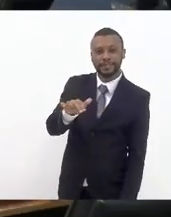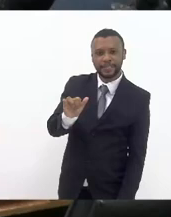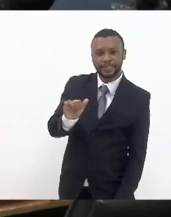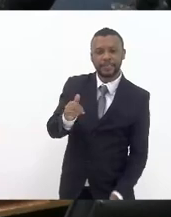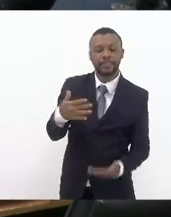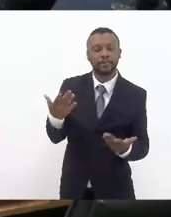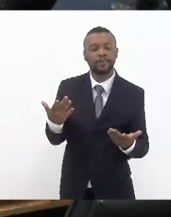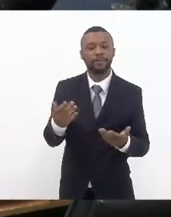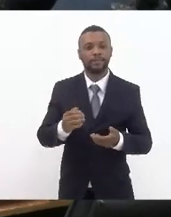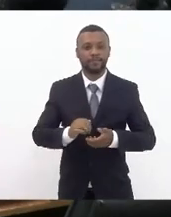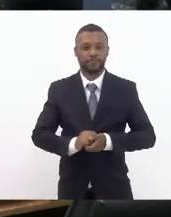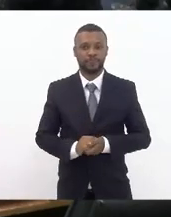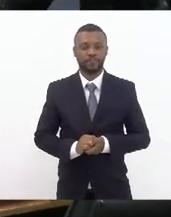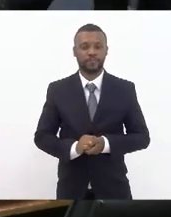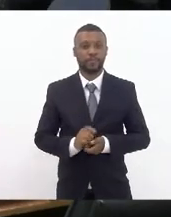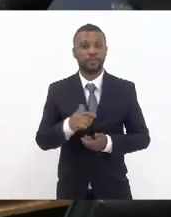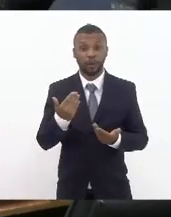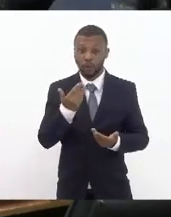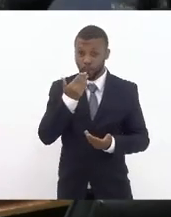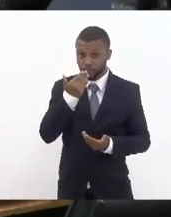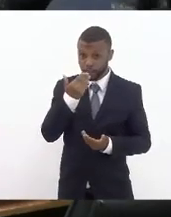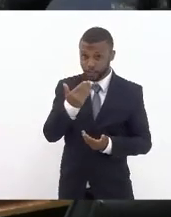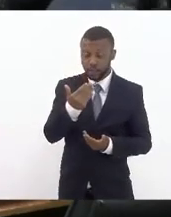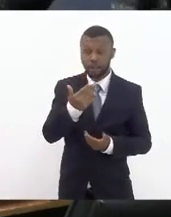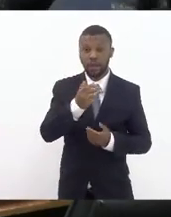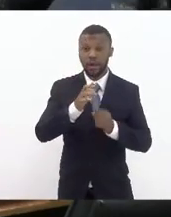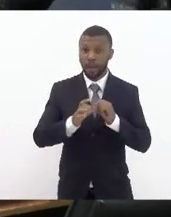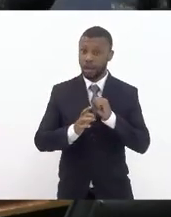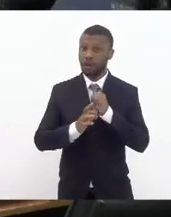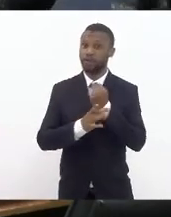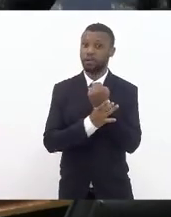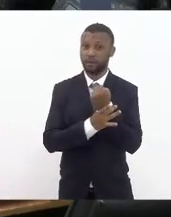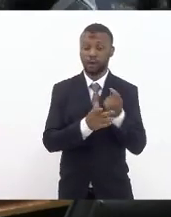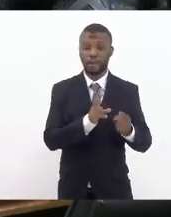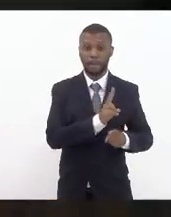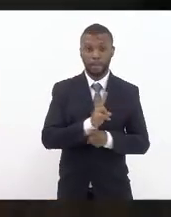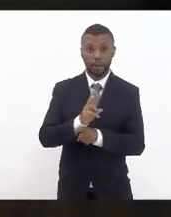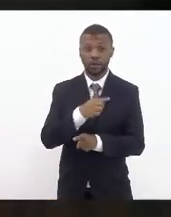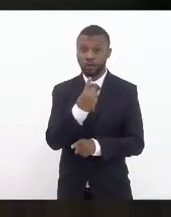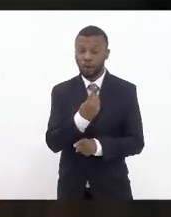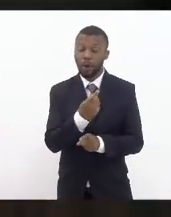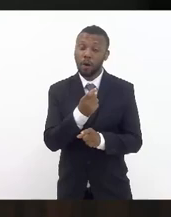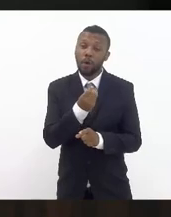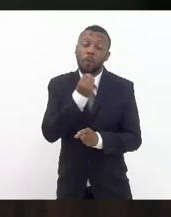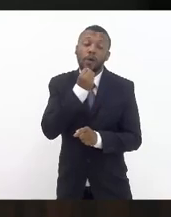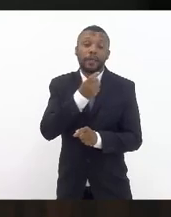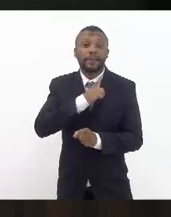eu pedi aos seguranças que nós pudéssemos ter 50